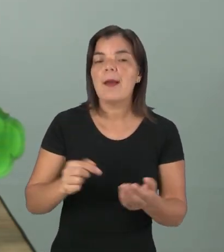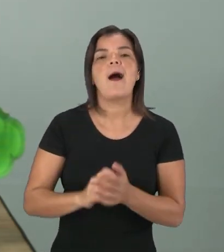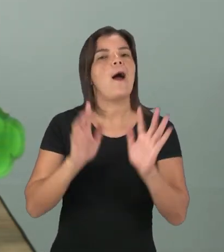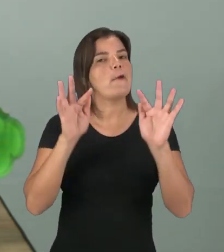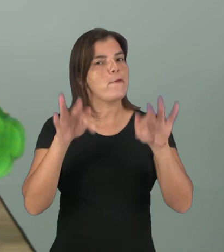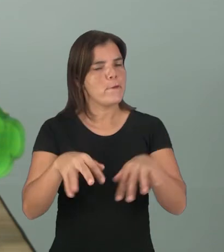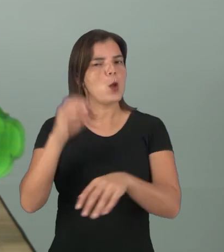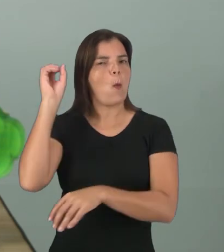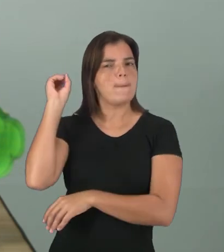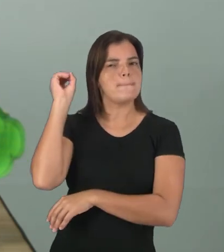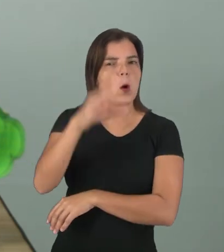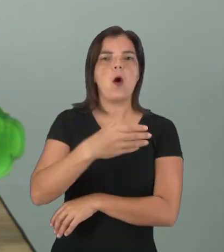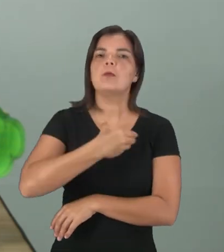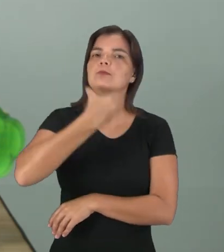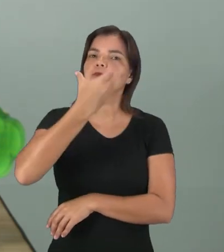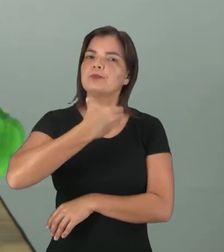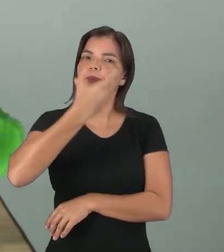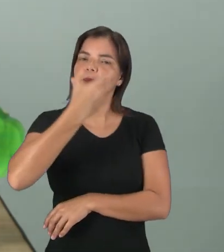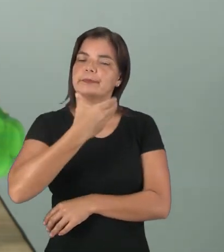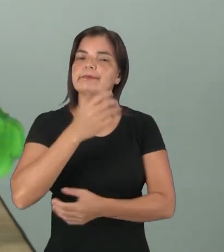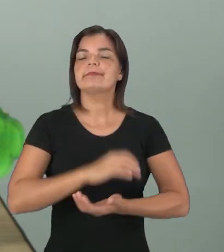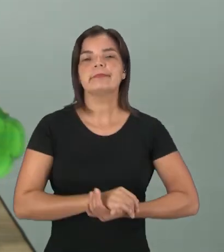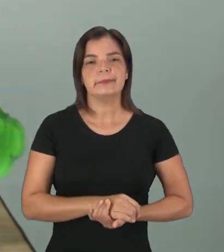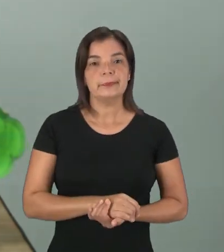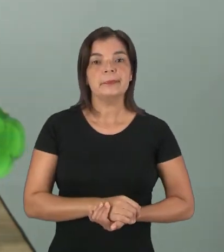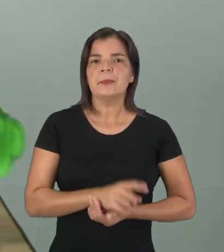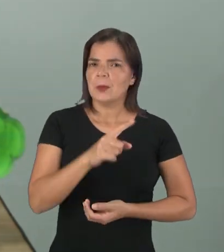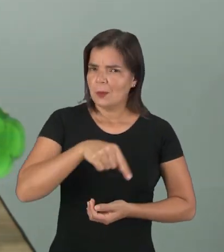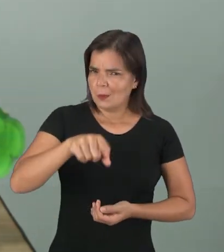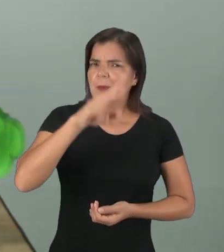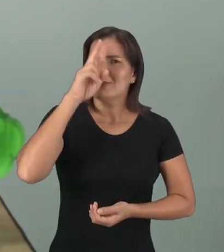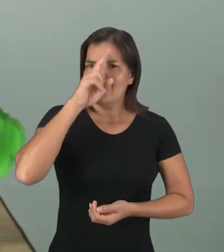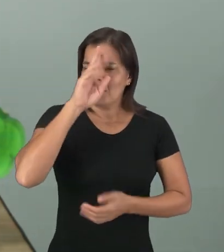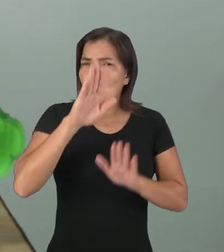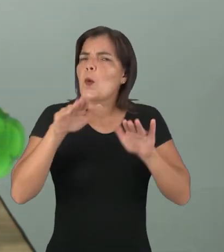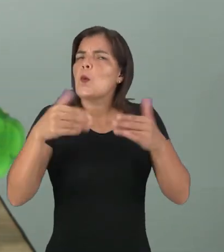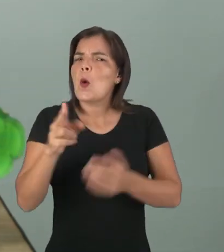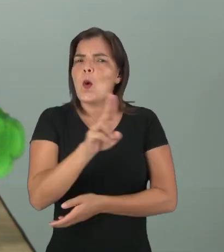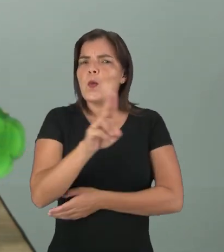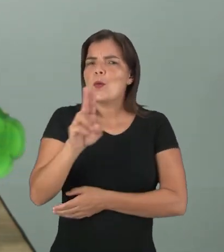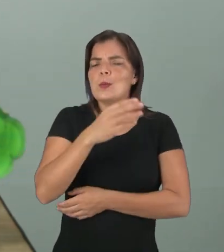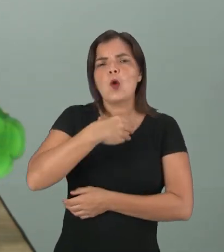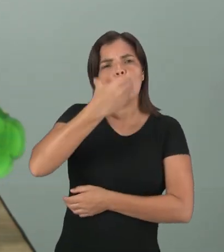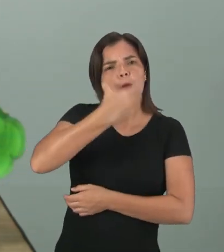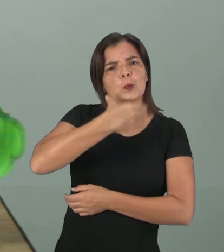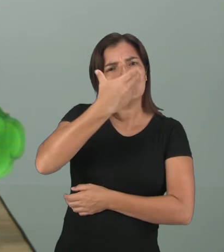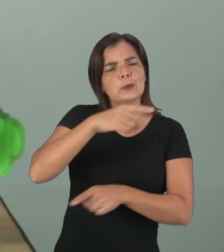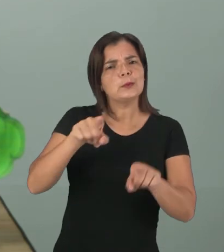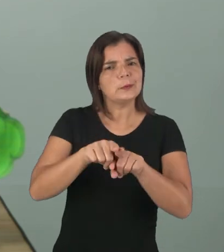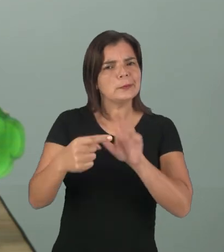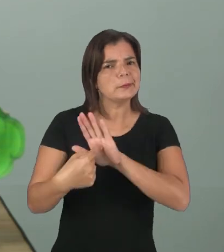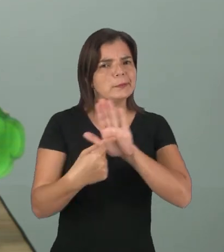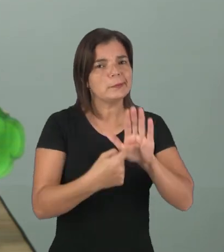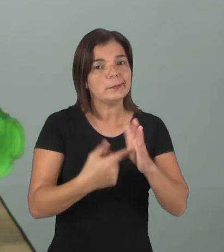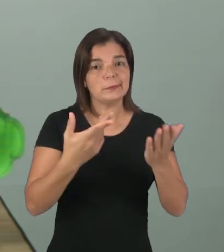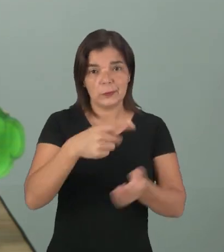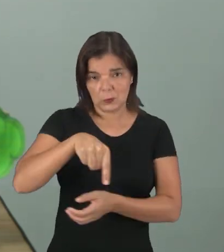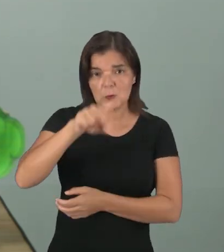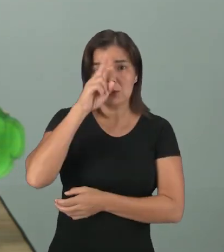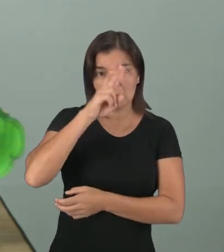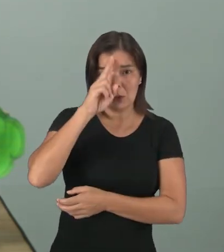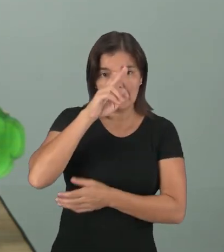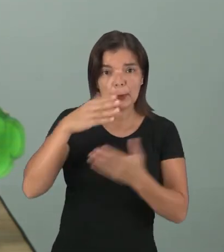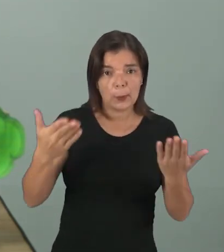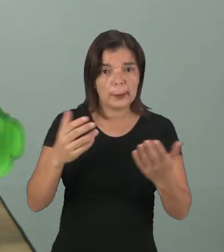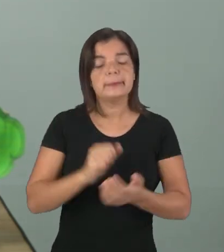ele ainda acerta o lenhador com uma fruta em sua cabeça. Você se lembra qual foi a fruta que foi ilustrada na nossa história? Você lembra qual